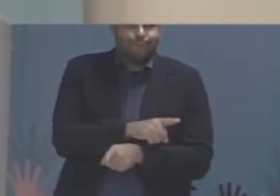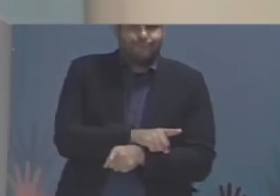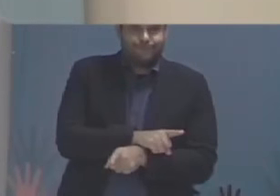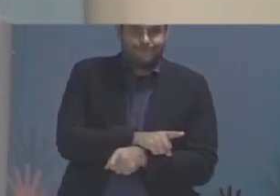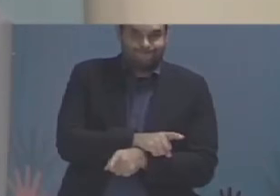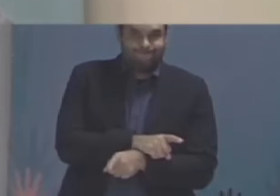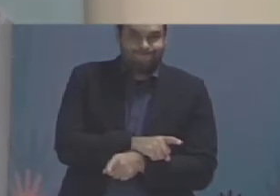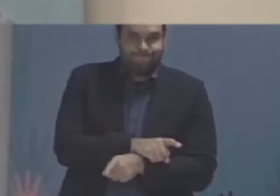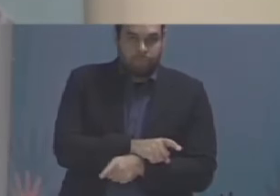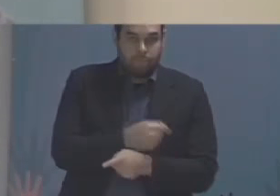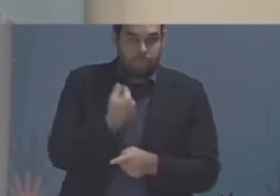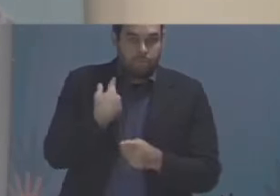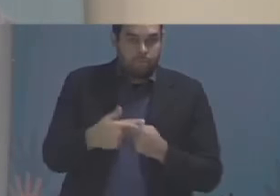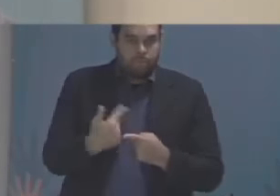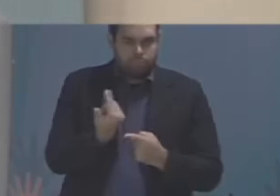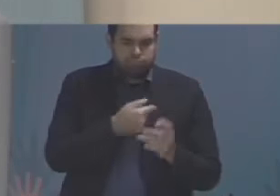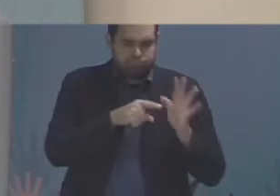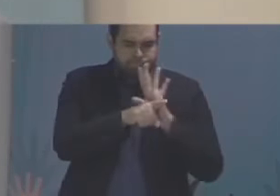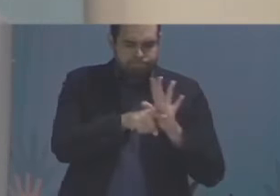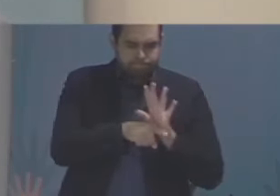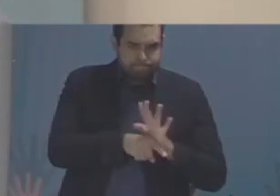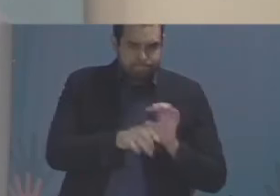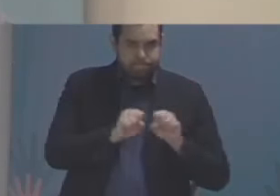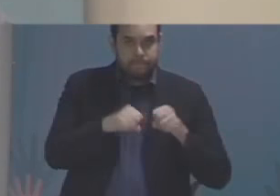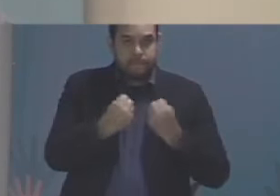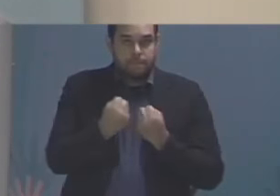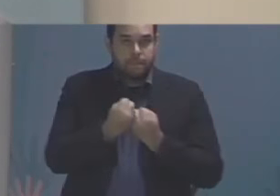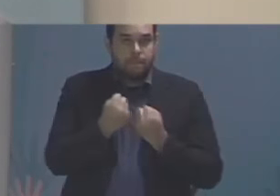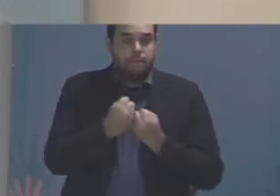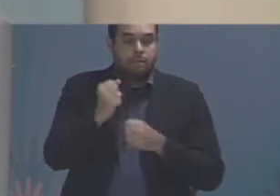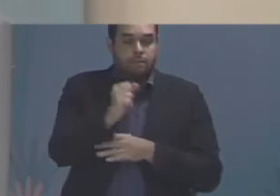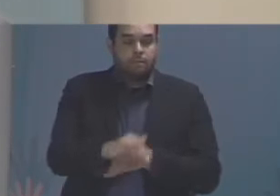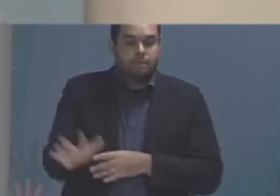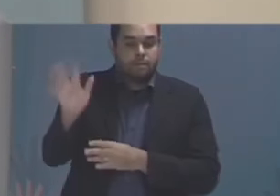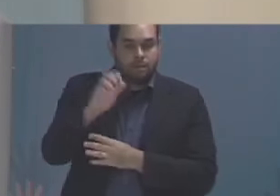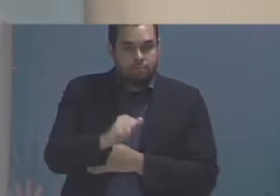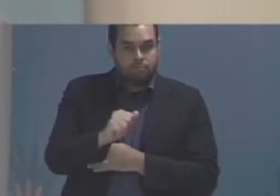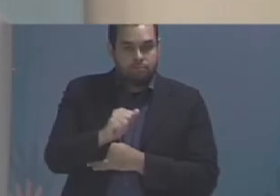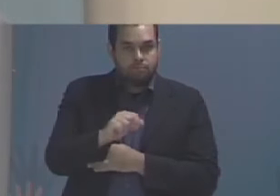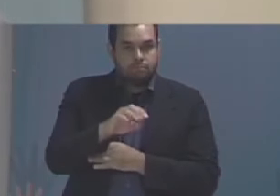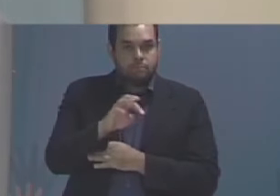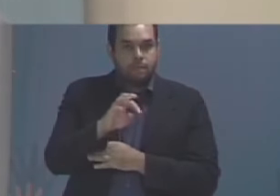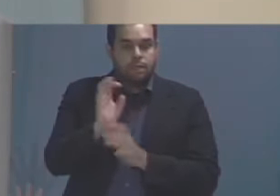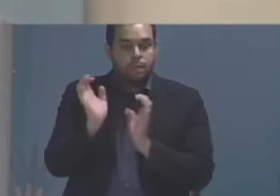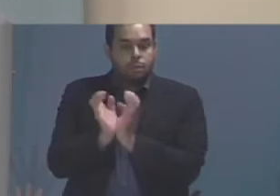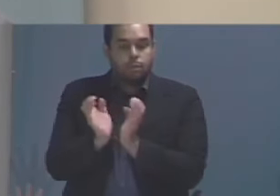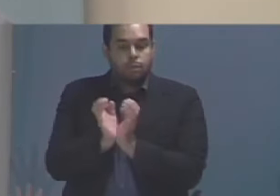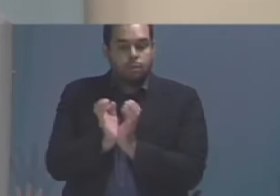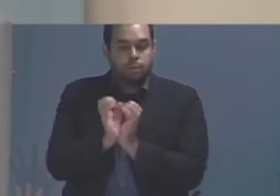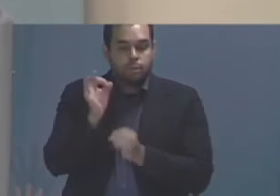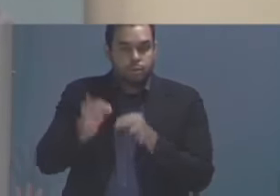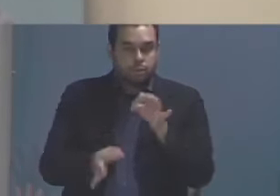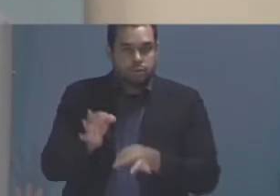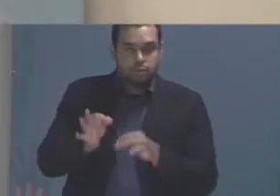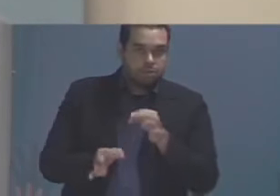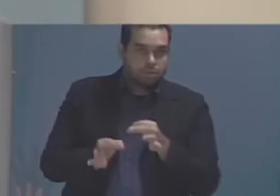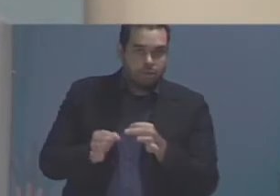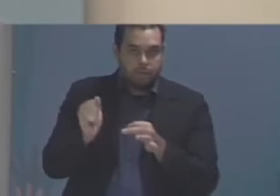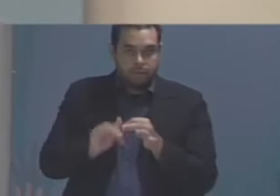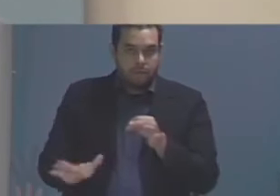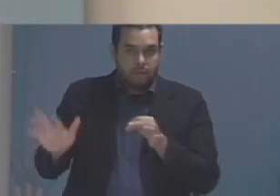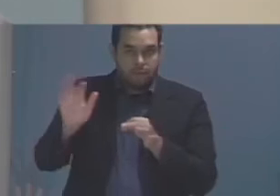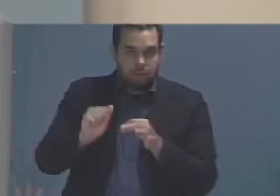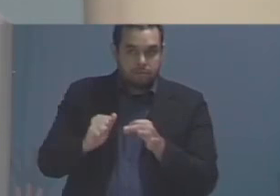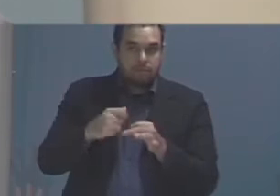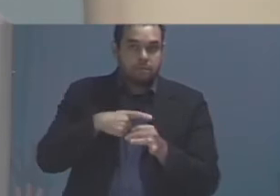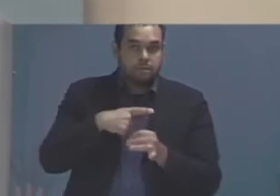Essa busca que nós fizemos em relação aos tribunais federais, aos tribunais regionais, elas mostram data. Elas mostram data de 2009, elas